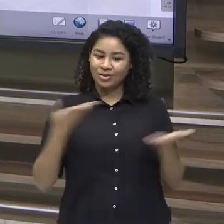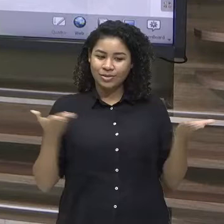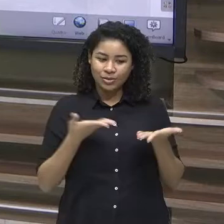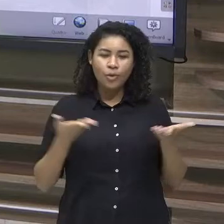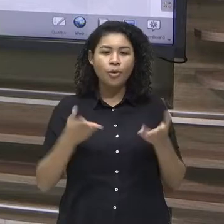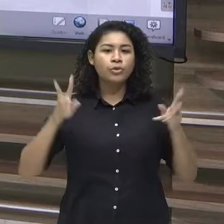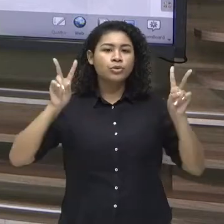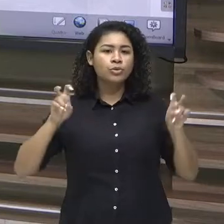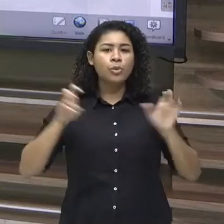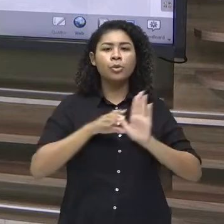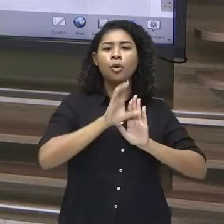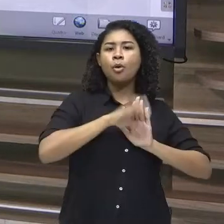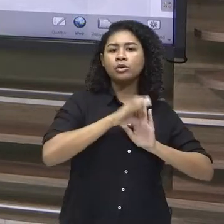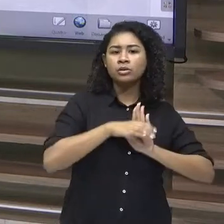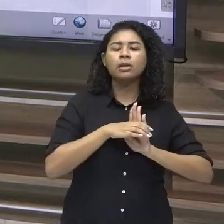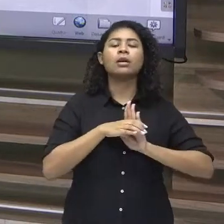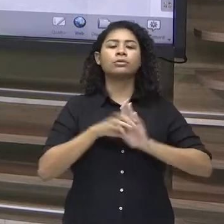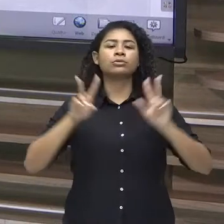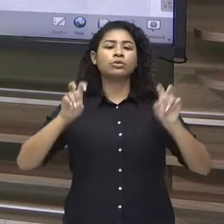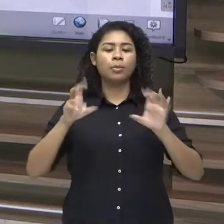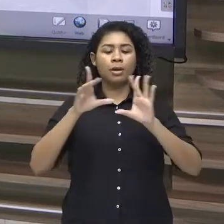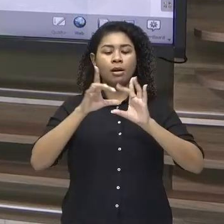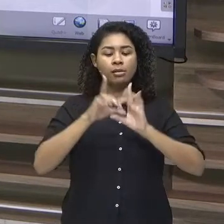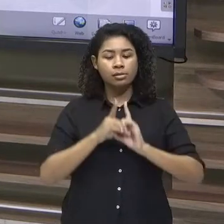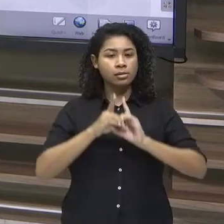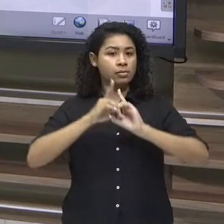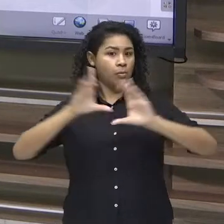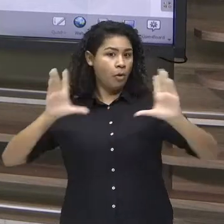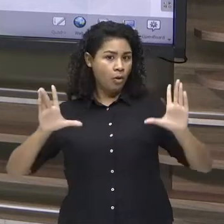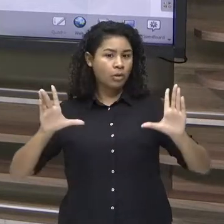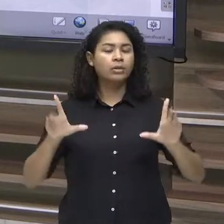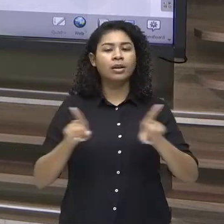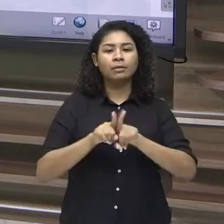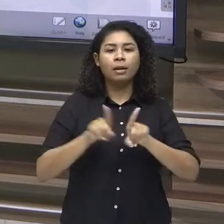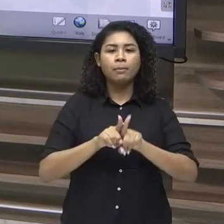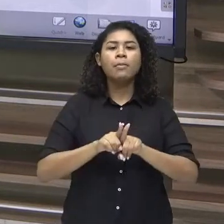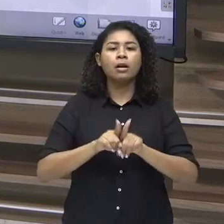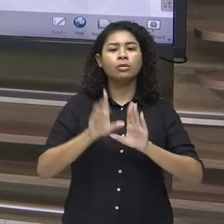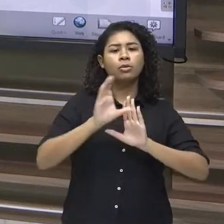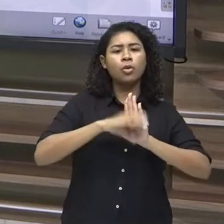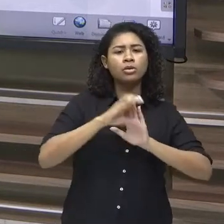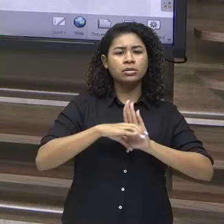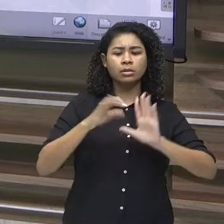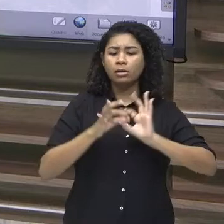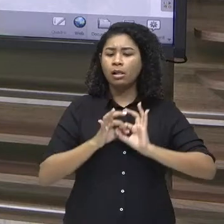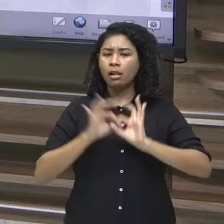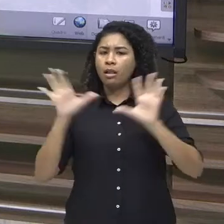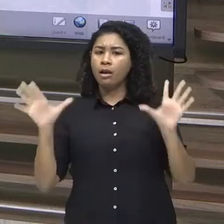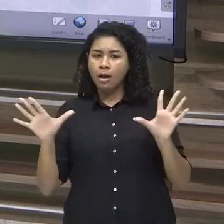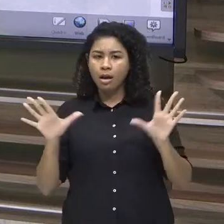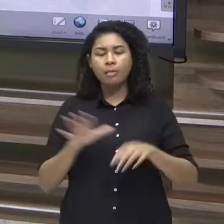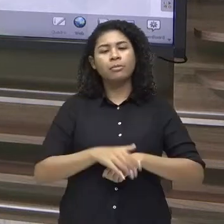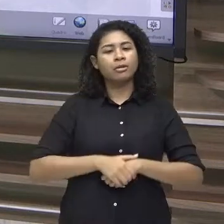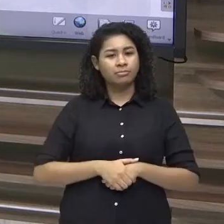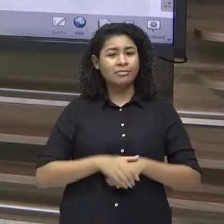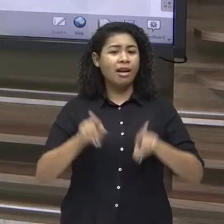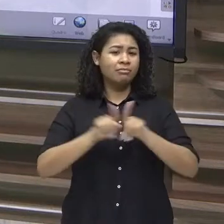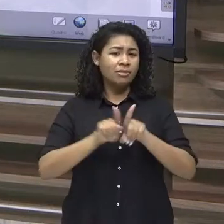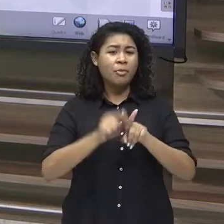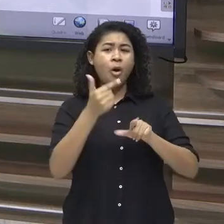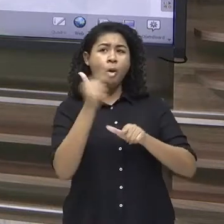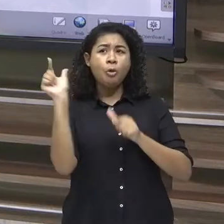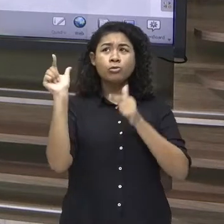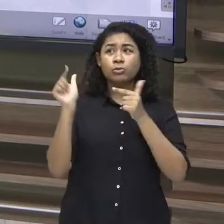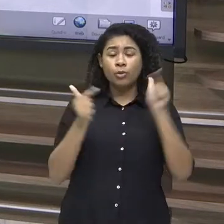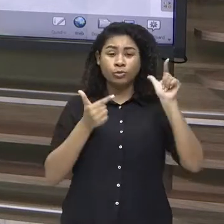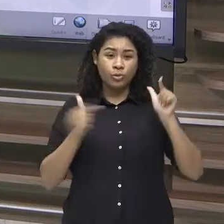como conceitos de democracia, conceito de liberdade, conceito de fraternidade e outros conceitos que a